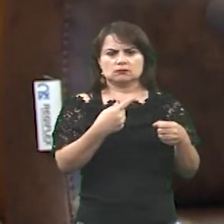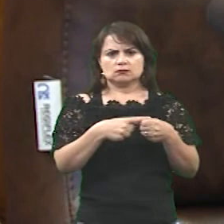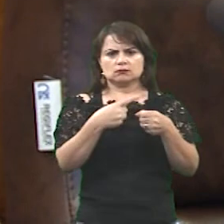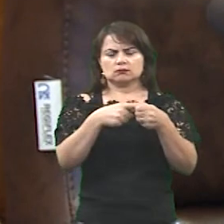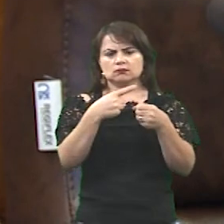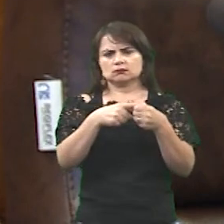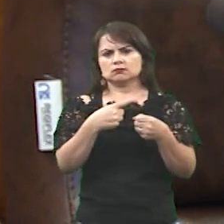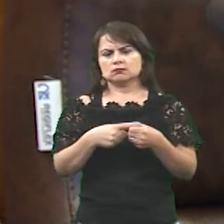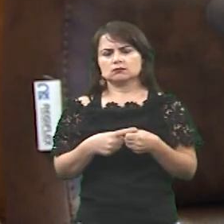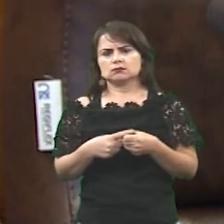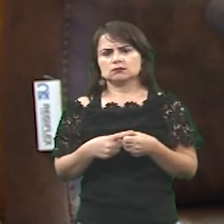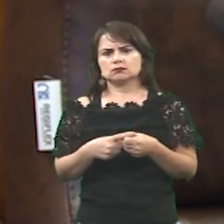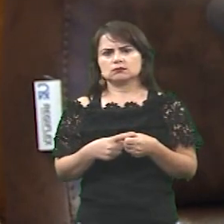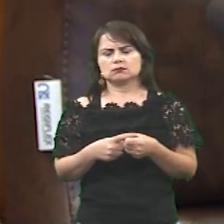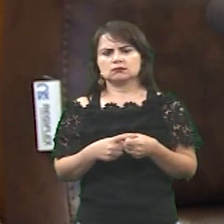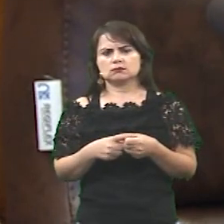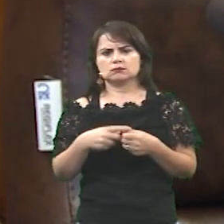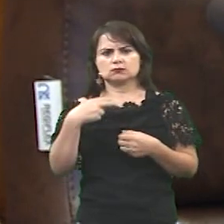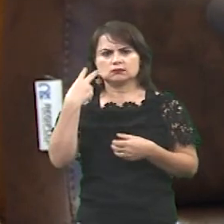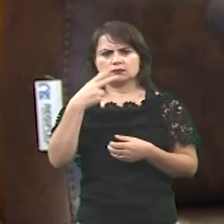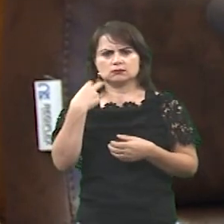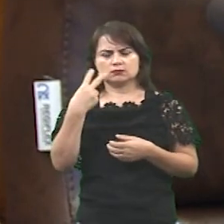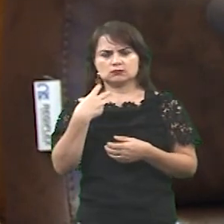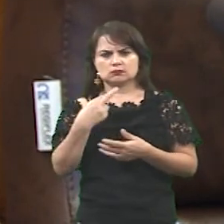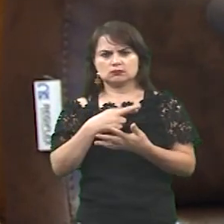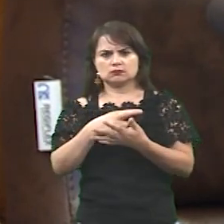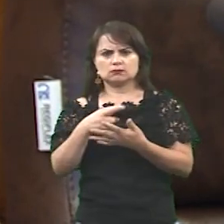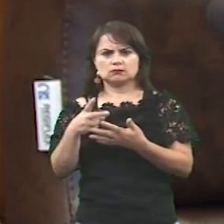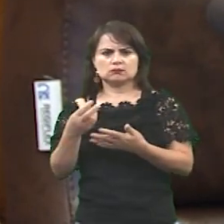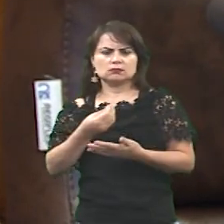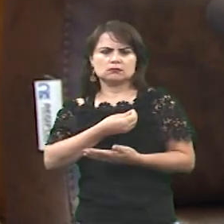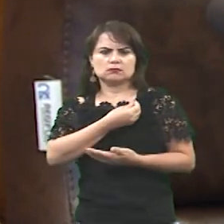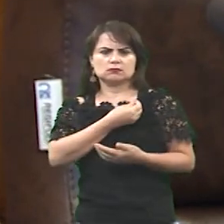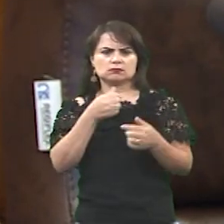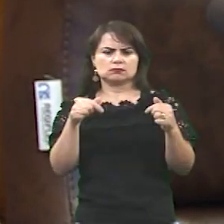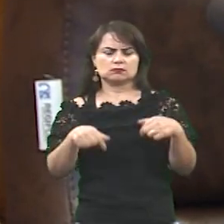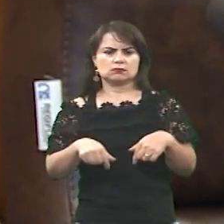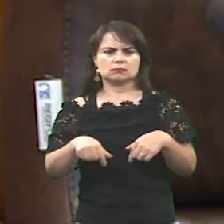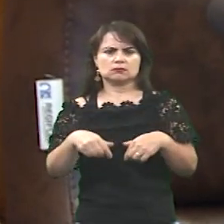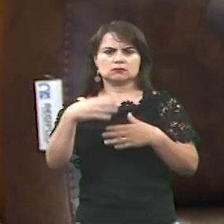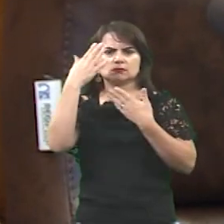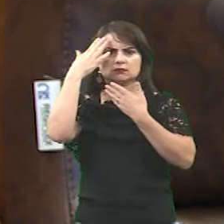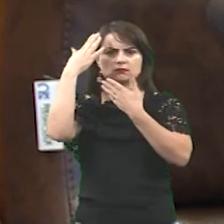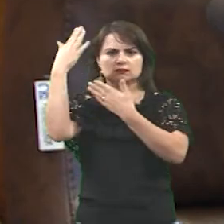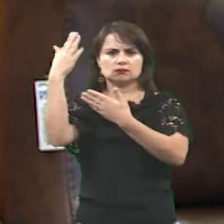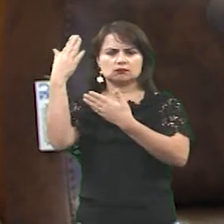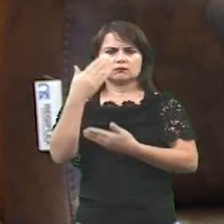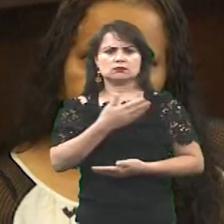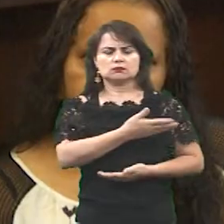Bar, José Carlos Albuquerque, Cícero do Ceasa, nós agradecemos mais uma vez a todos